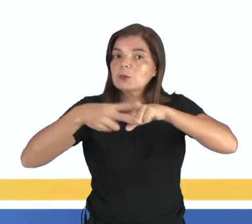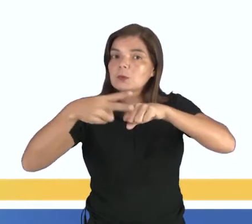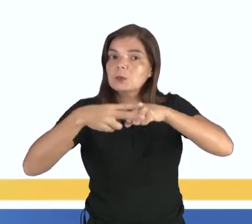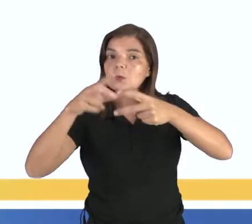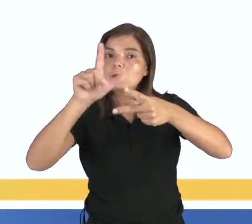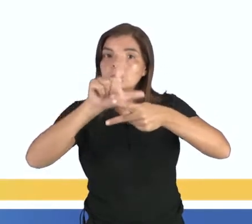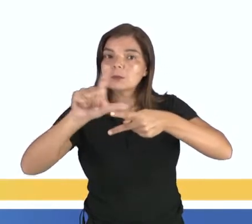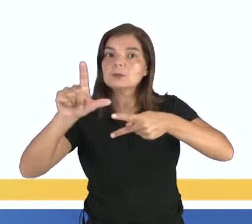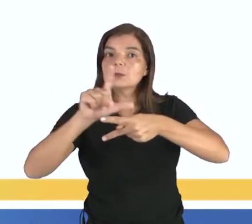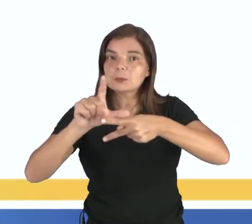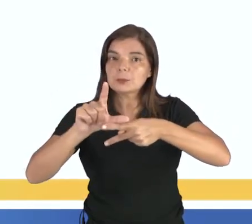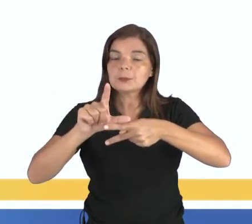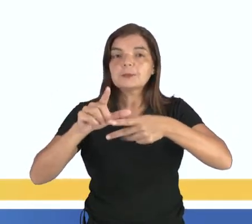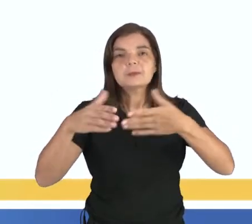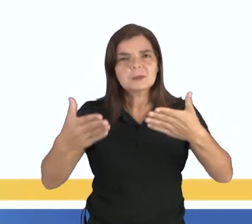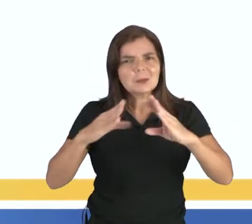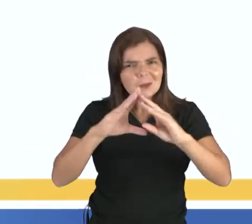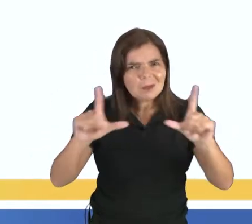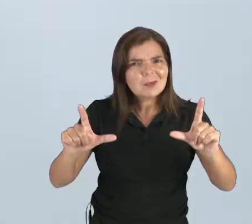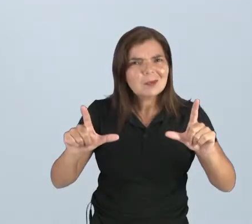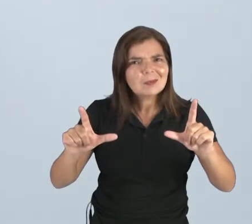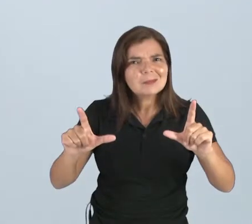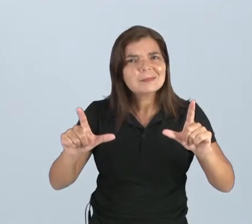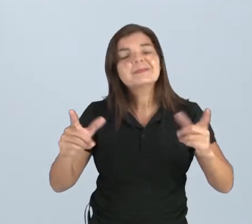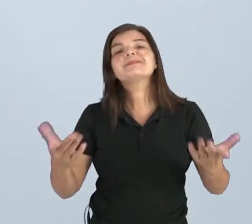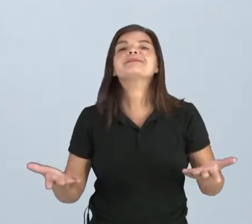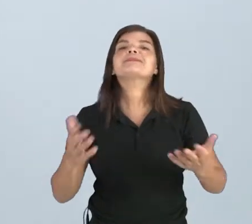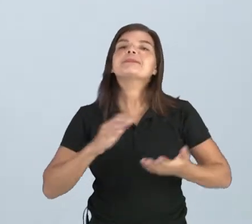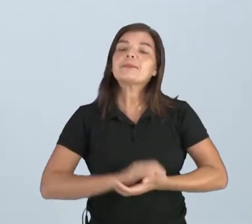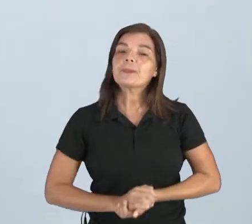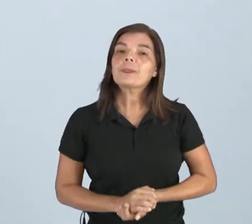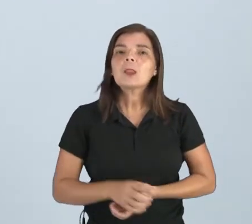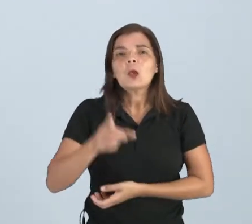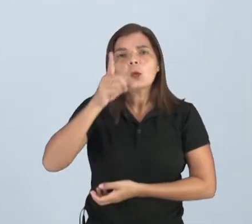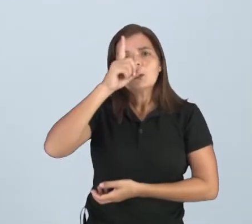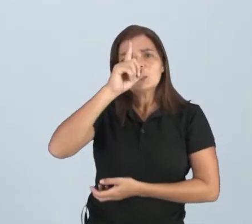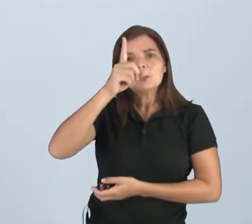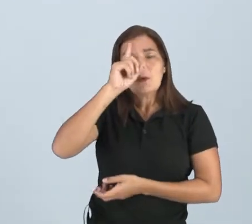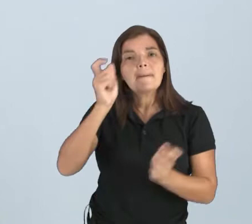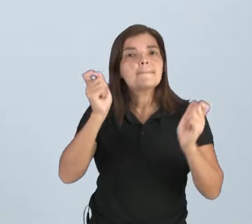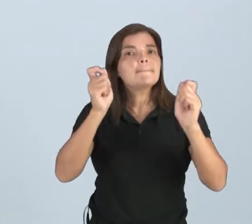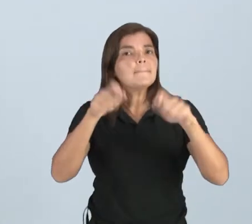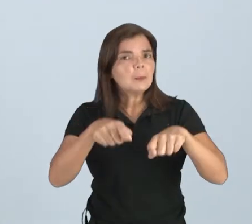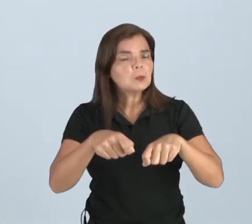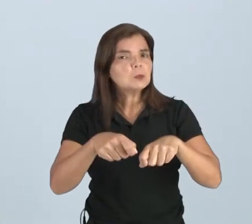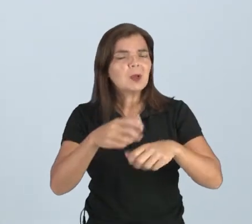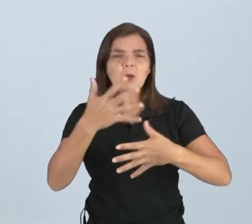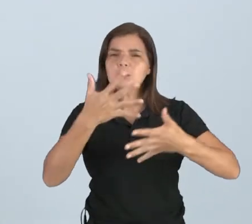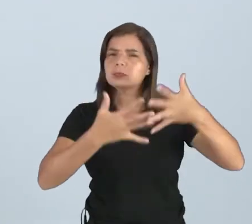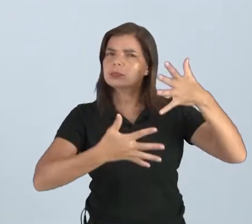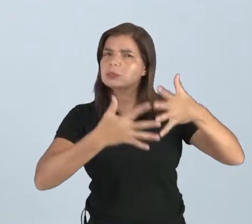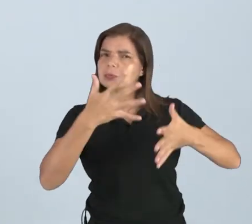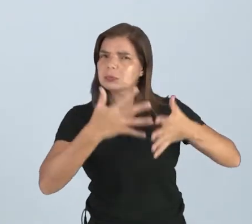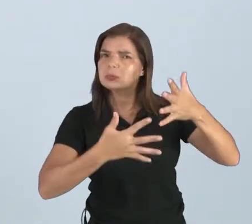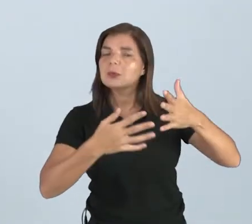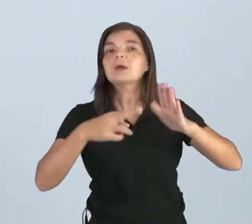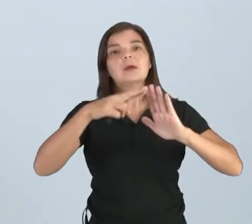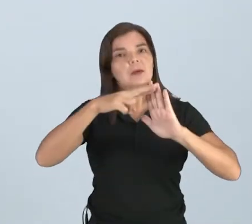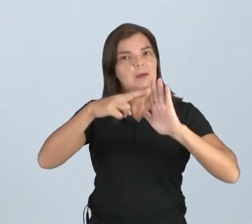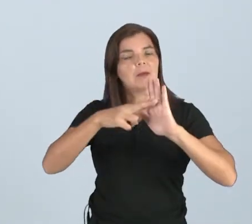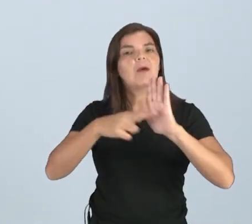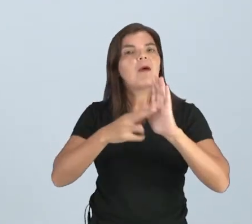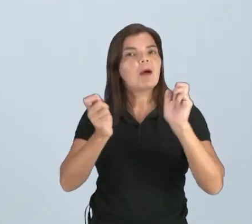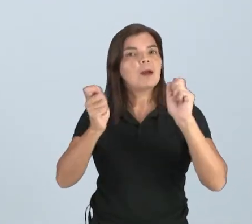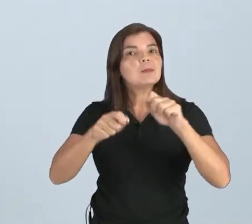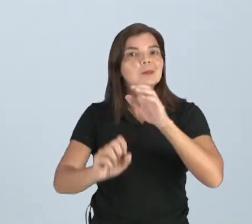no plural. Ficou claro? Isso, no dia a dia, pode se tornar muito confuso, porque há regras para que isso